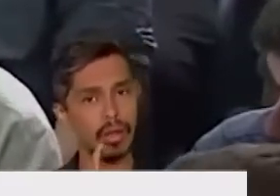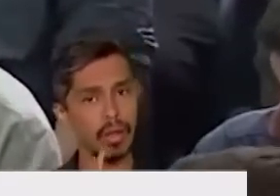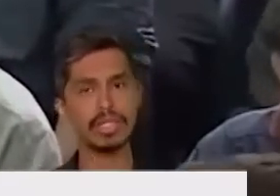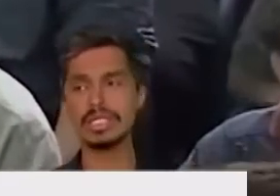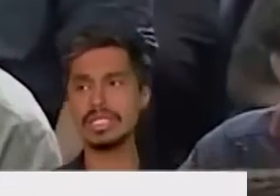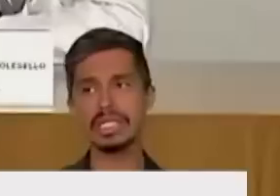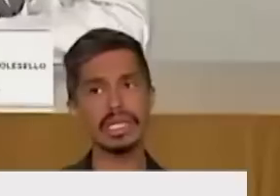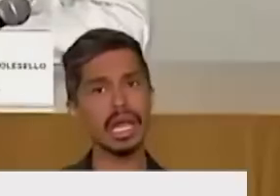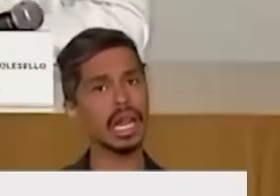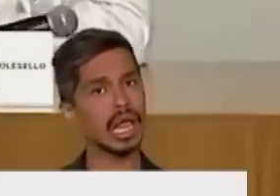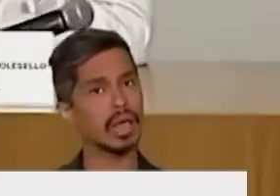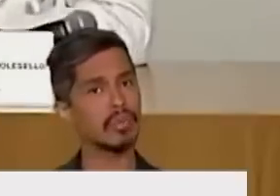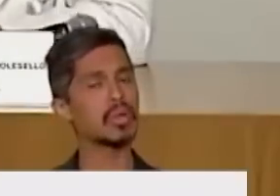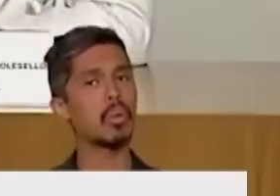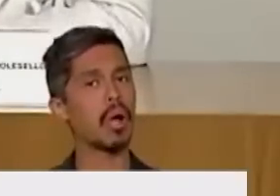sentido.